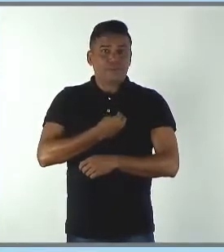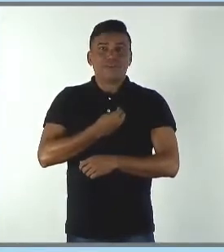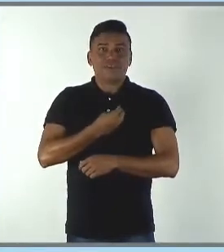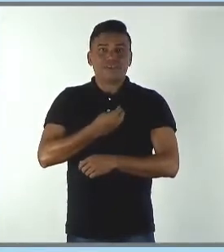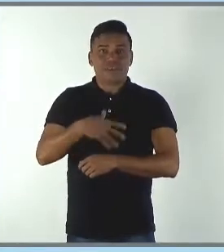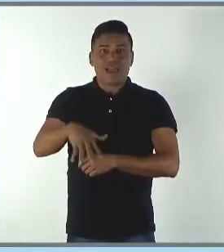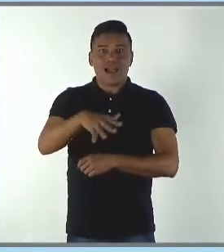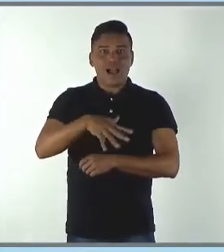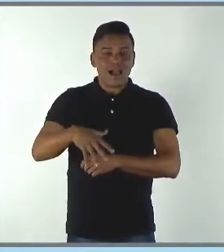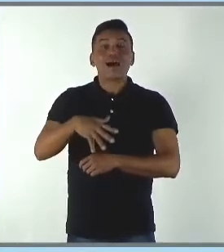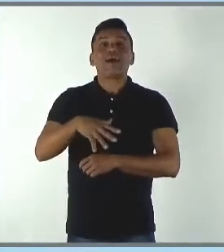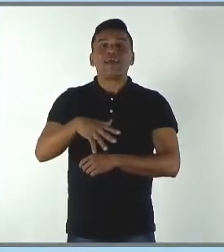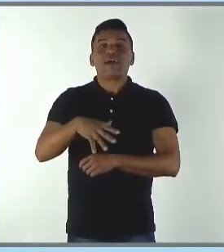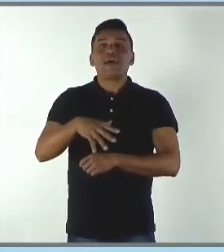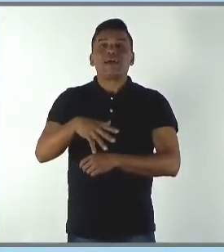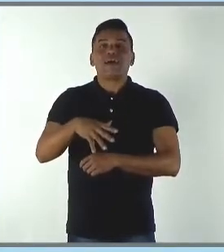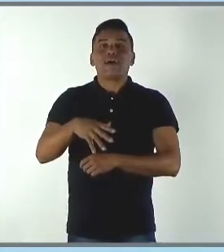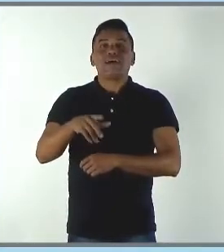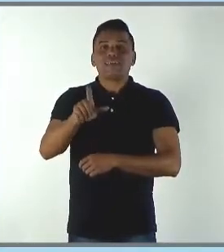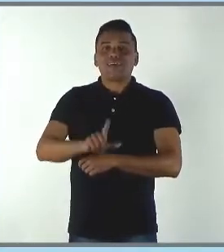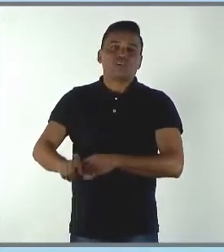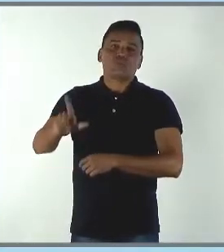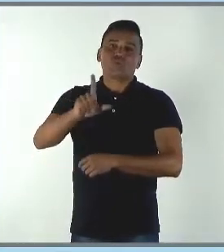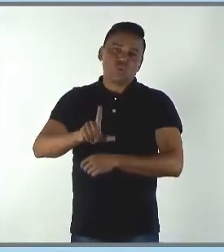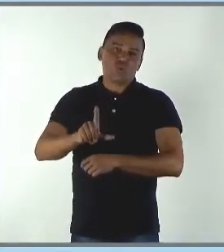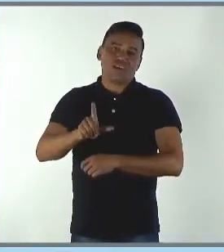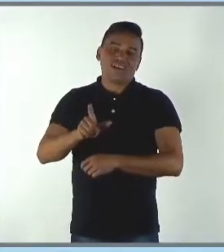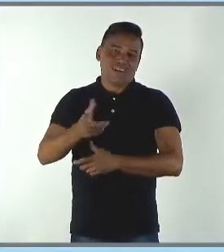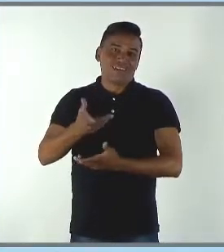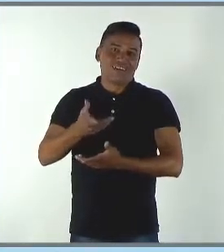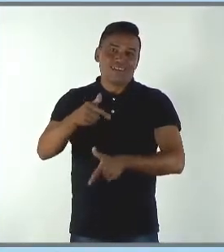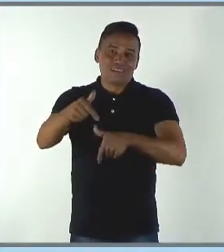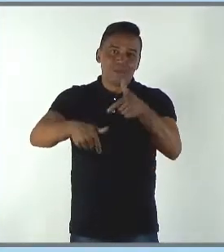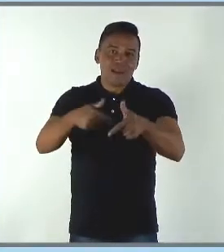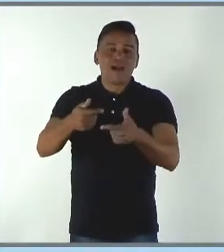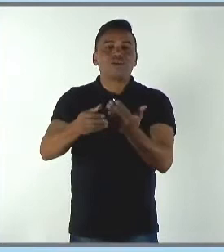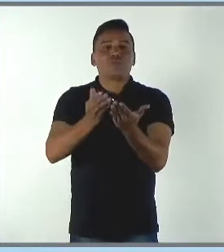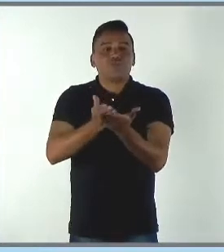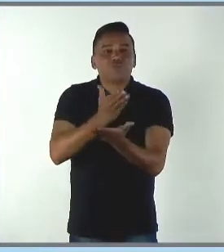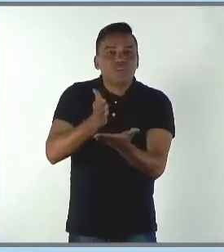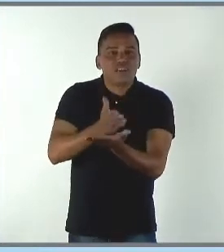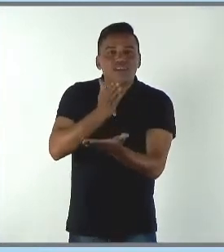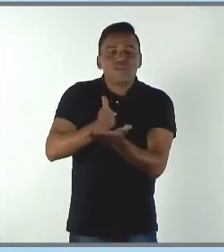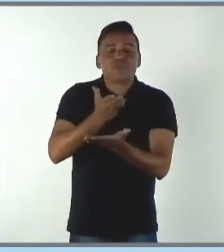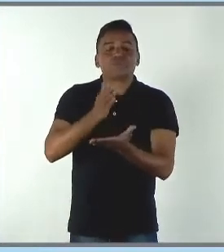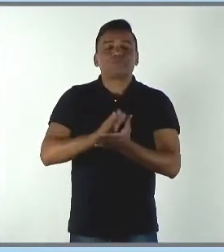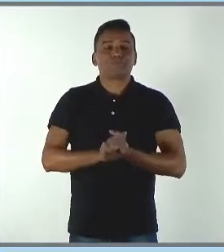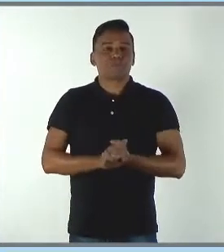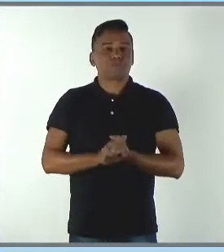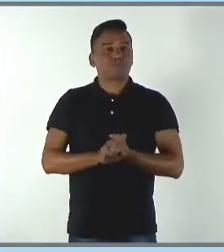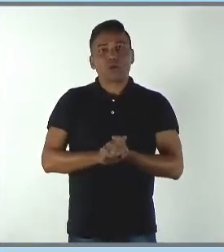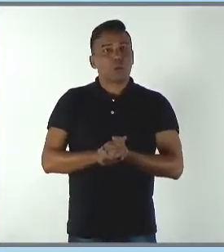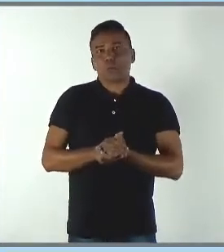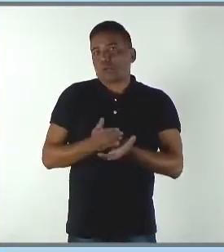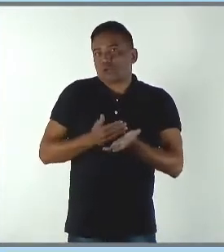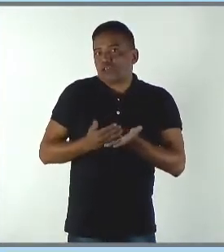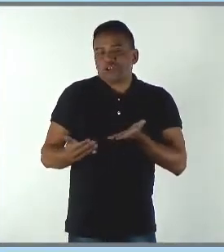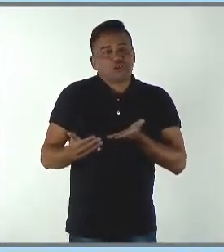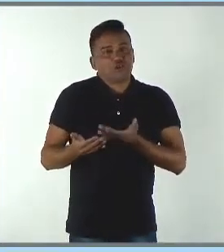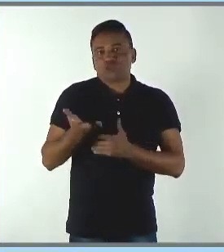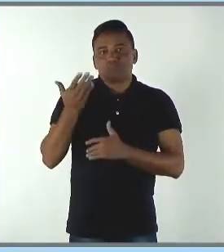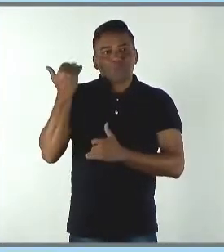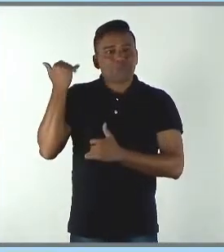economicamente no universo do livro. Então, é todo um campo complexo que, a princípio, voltando, né, não era, em